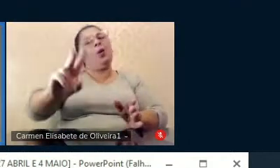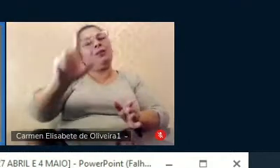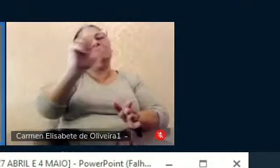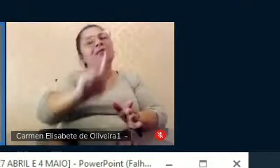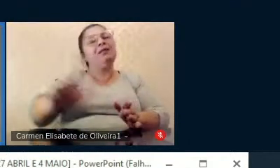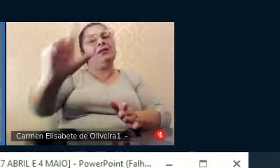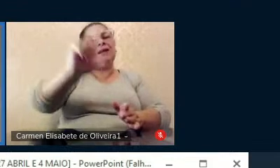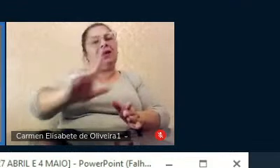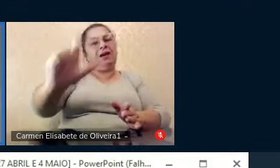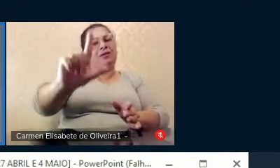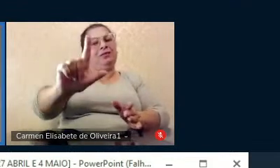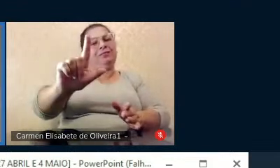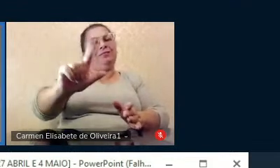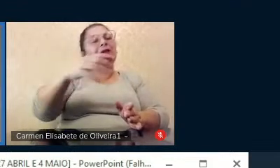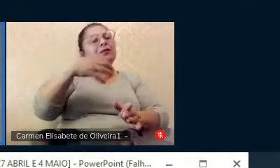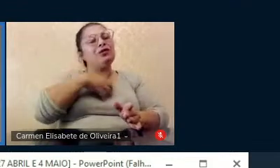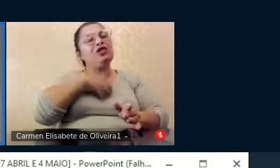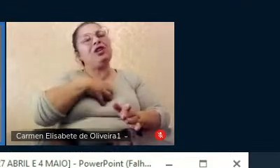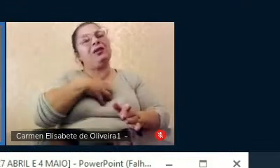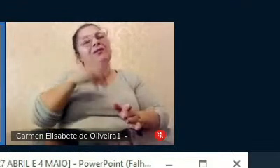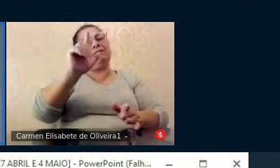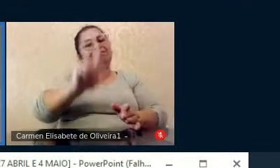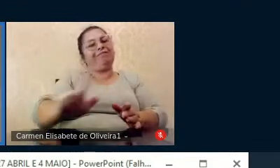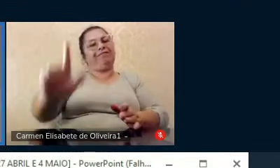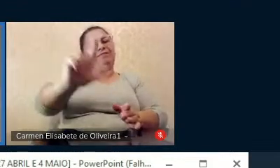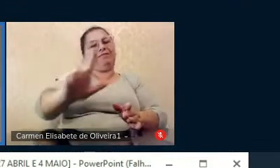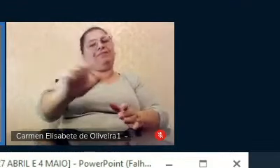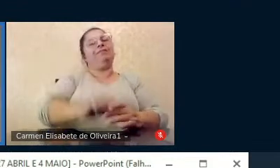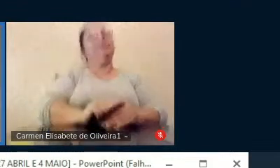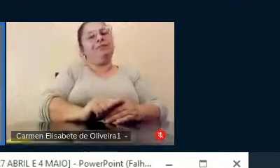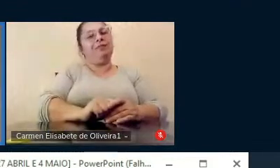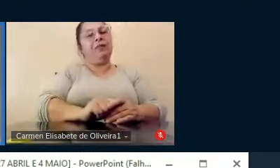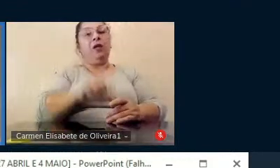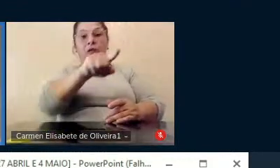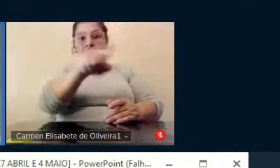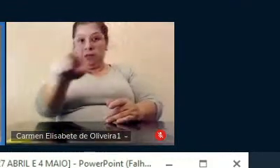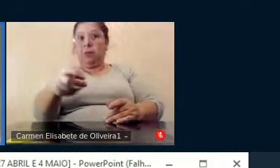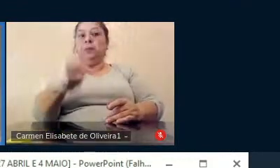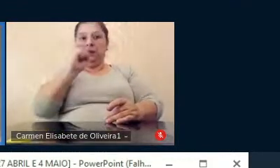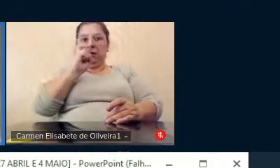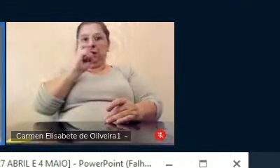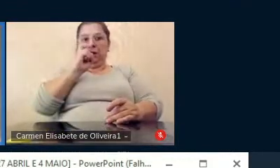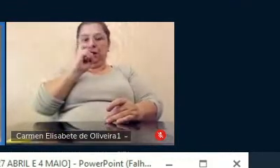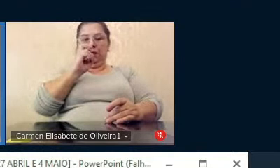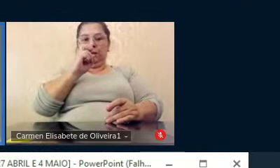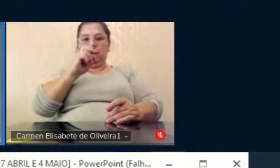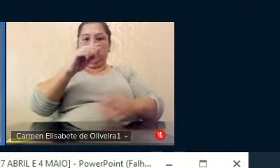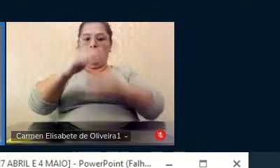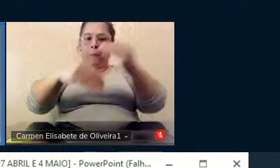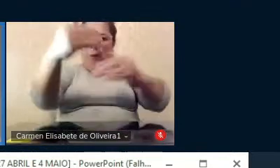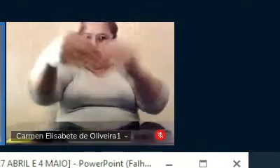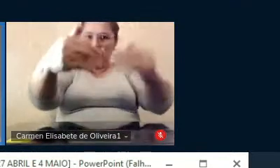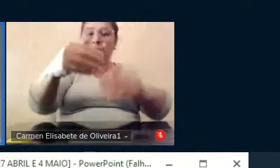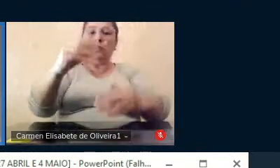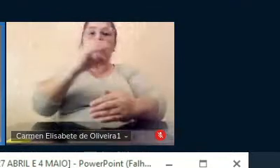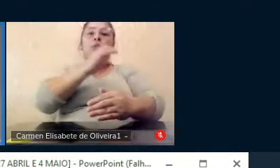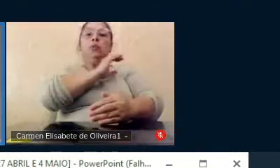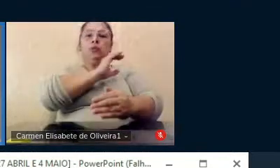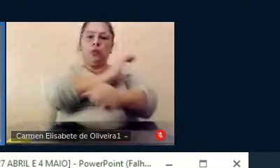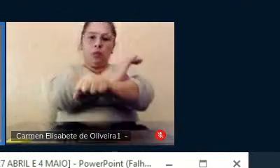da literatura, é uma forma de literatura. E vocês vão ver no decorrer do curso que nós temos surdos. Nós temos um